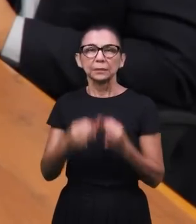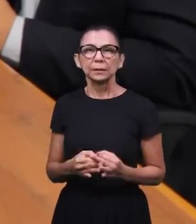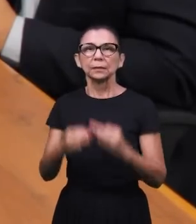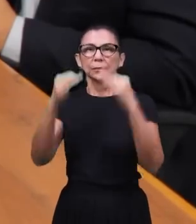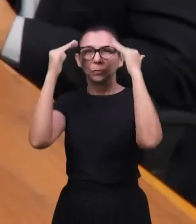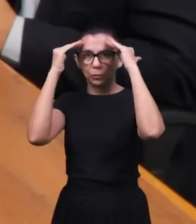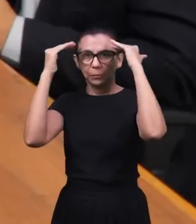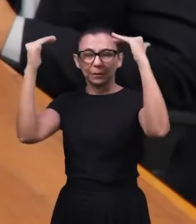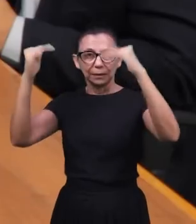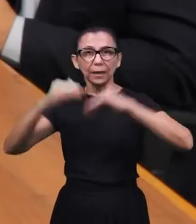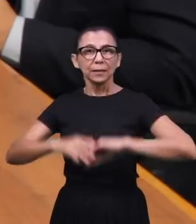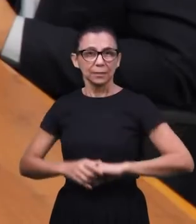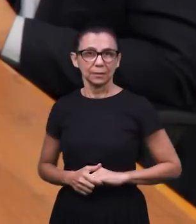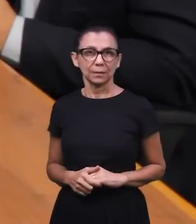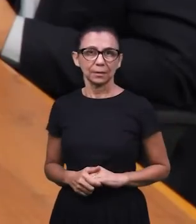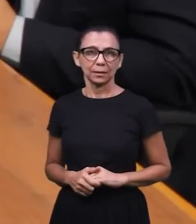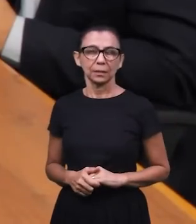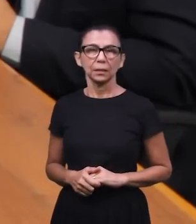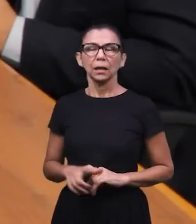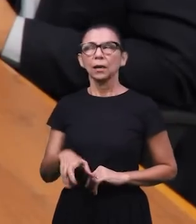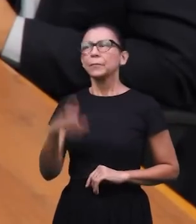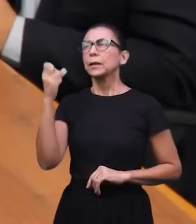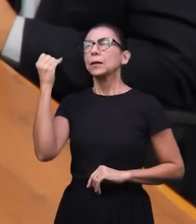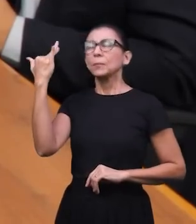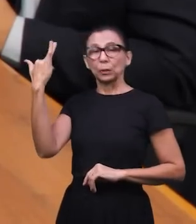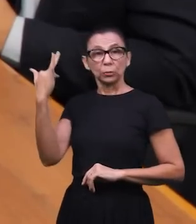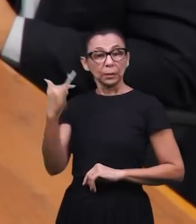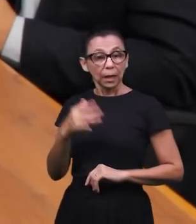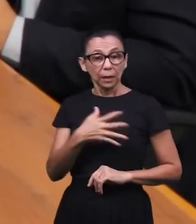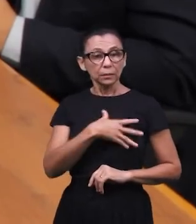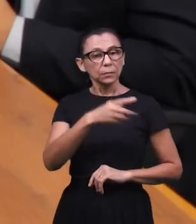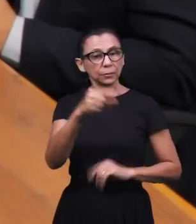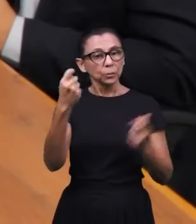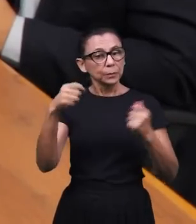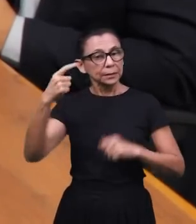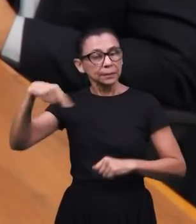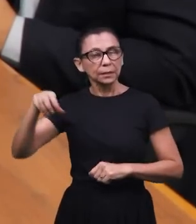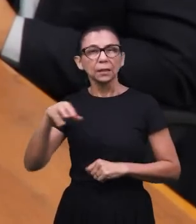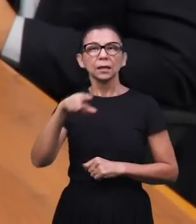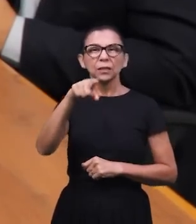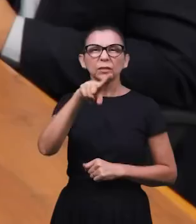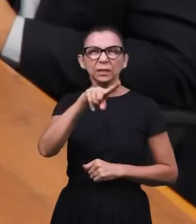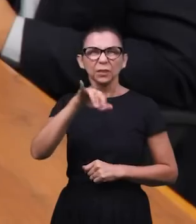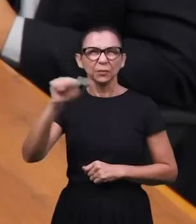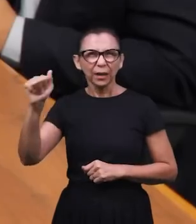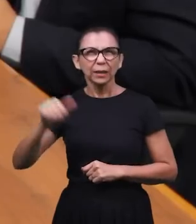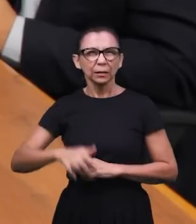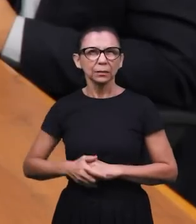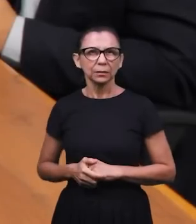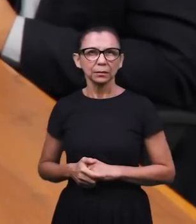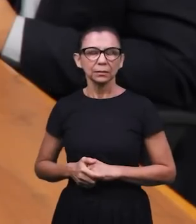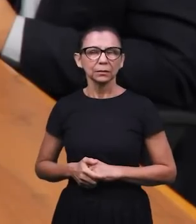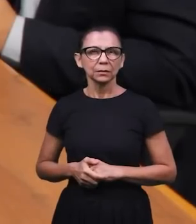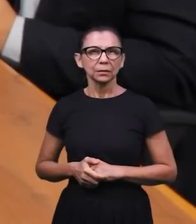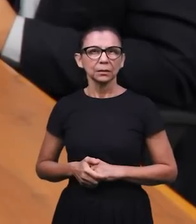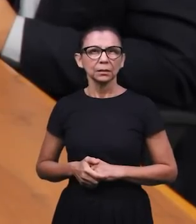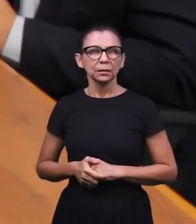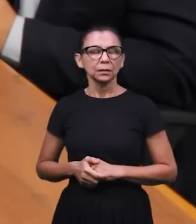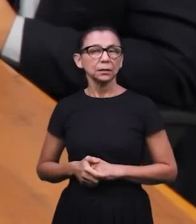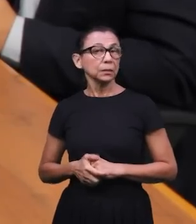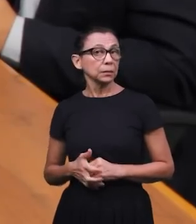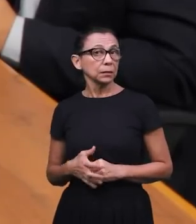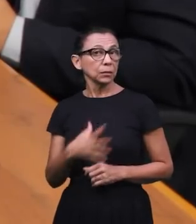fala de jejum, não faz jejum, você fala de culto madrugar, não faz madrugar, você fala de escola bíblica, não vai na escola bíblica. Aí está aprendendo tudo que você